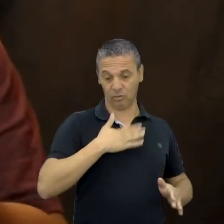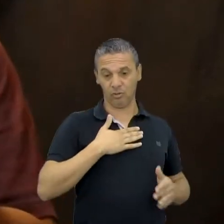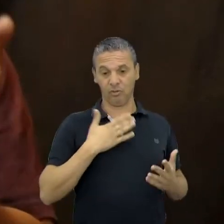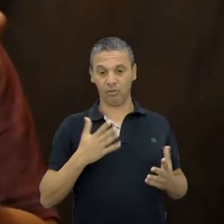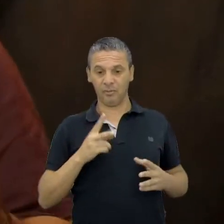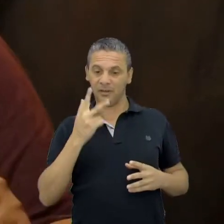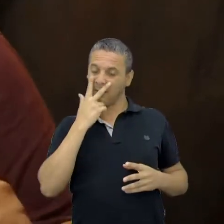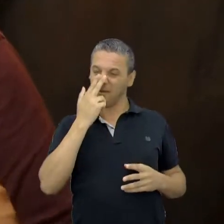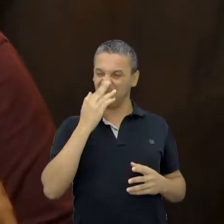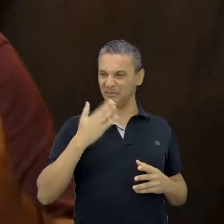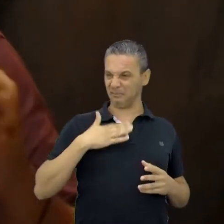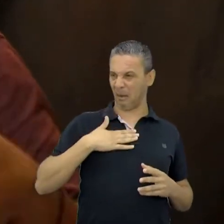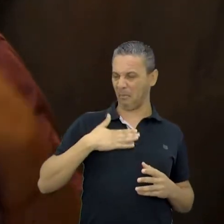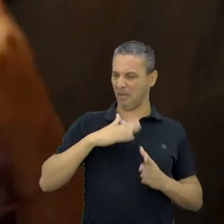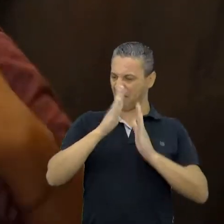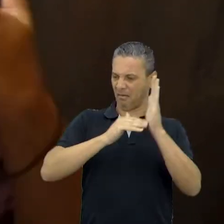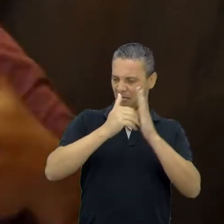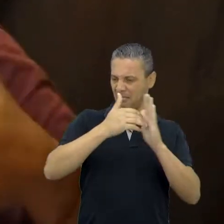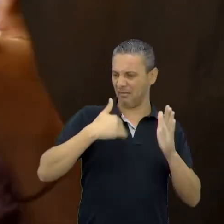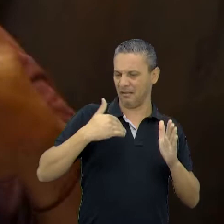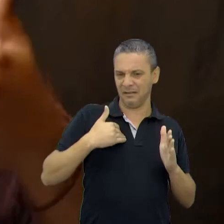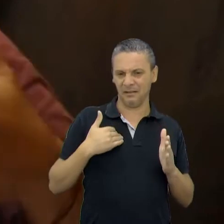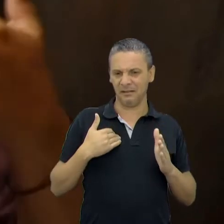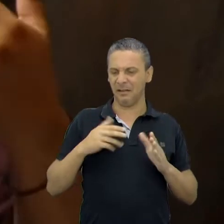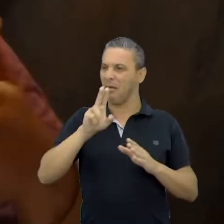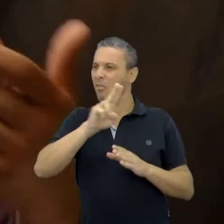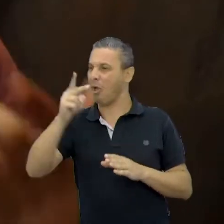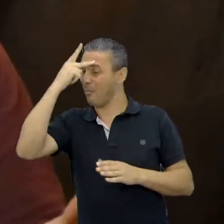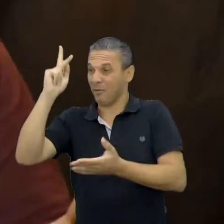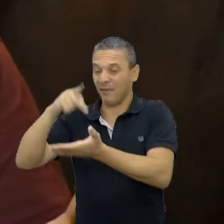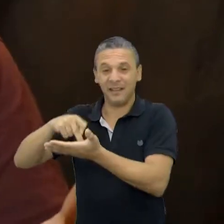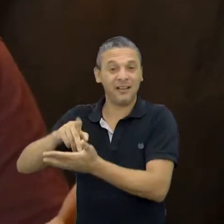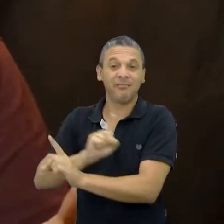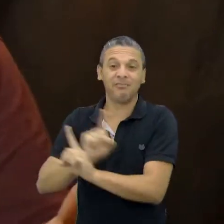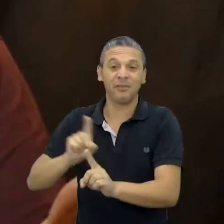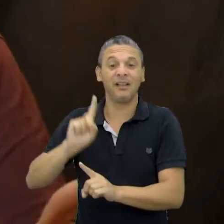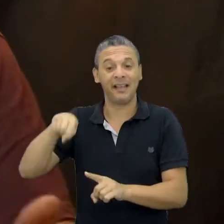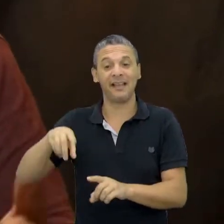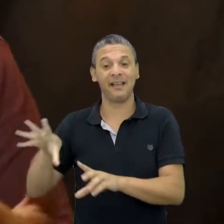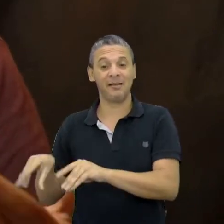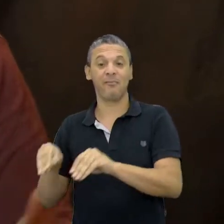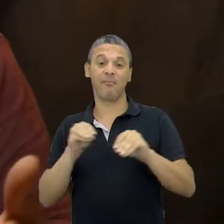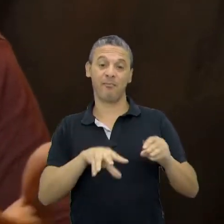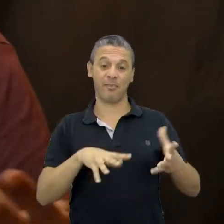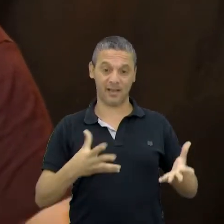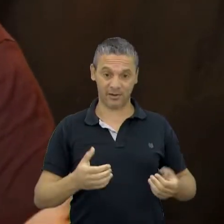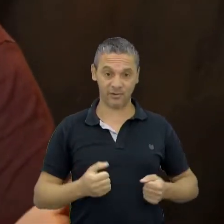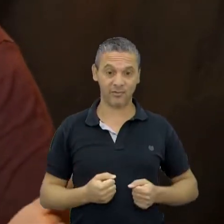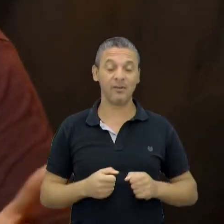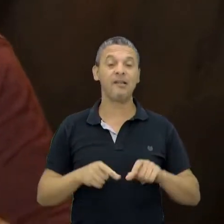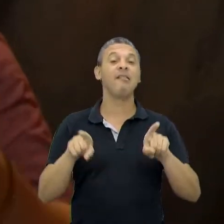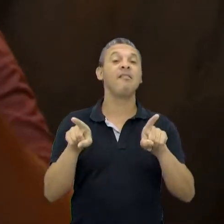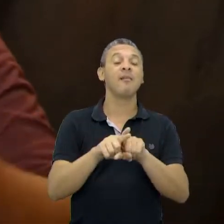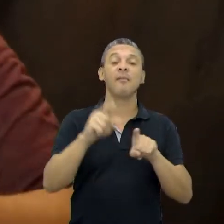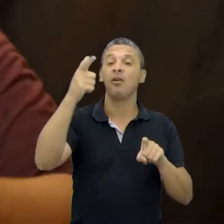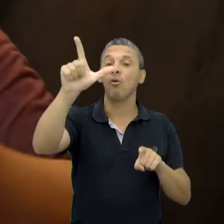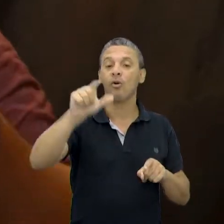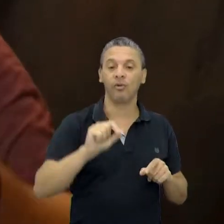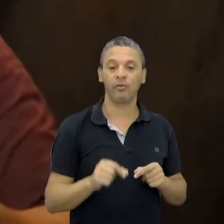deixa entender que ela é sua, ou seja, você não menciona o autor daquela obra. Também é plágio